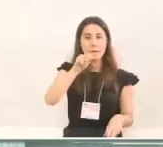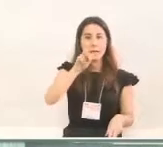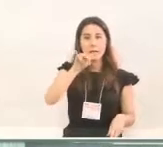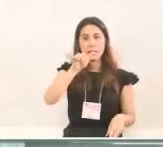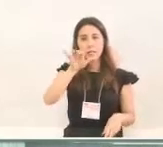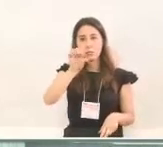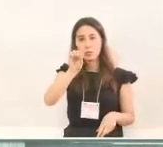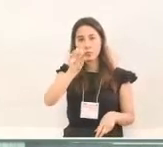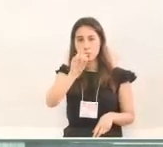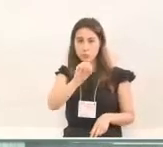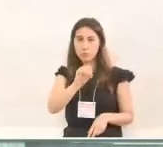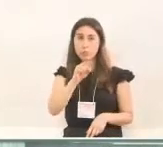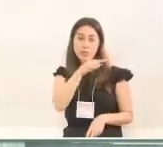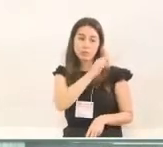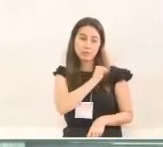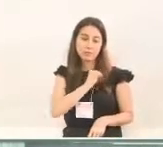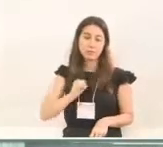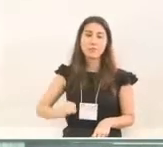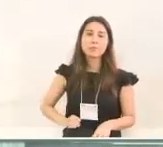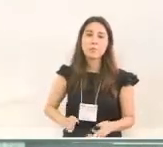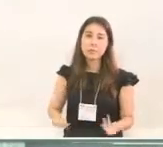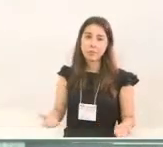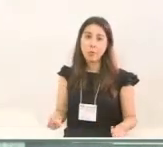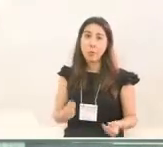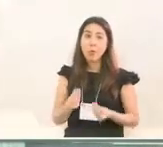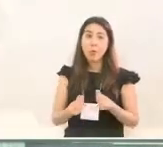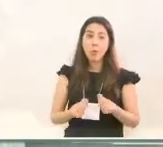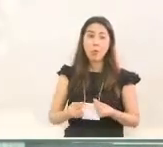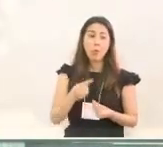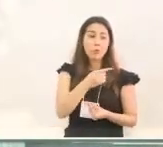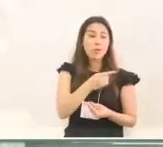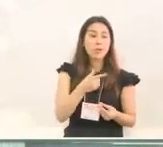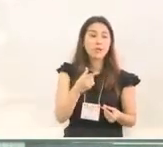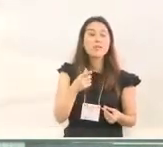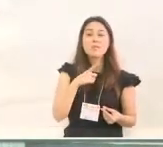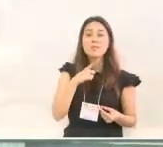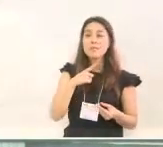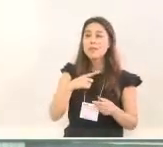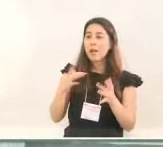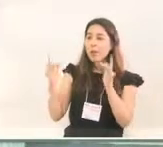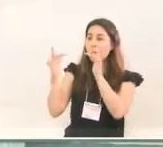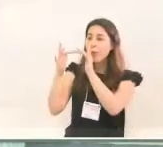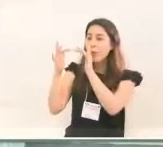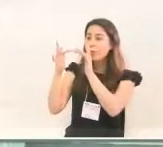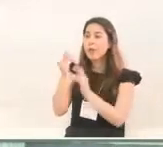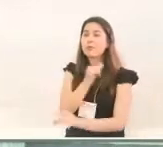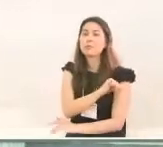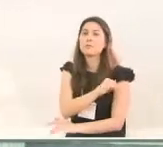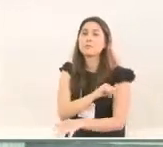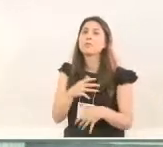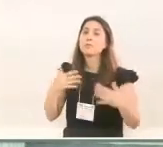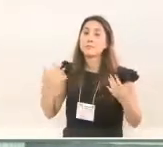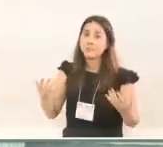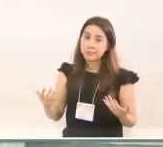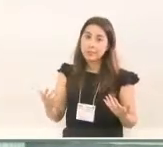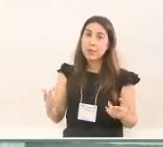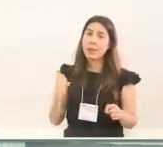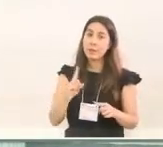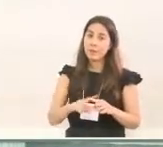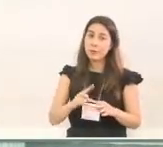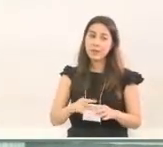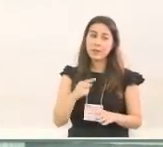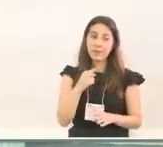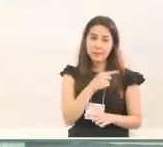vista é talvez como é que ele tinha esse contato com o rio são paulo talvez o martim prata é porque ele também era um